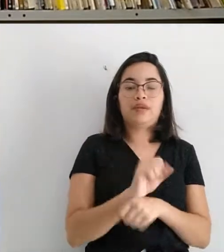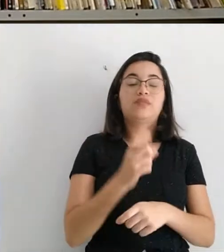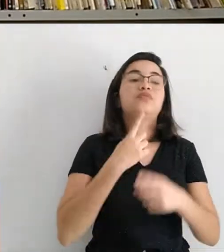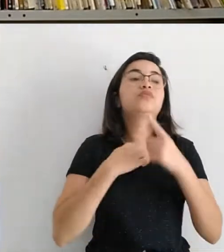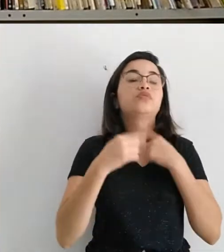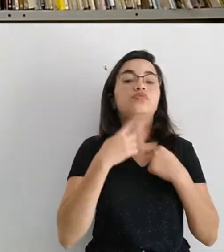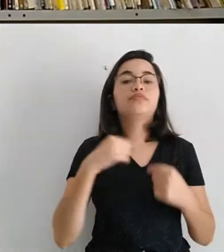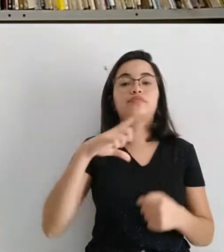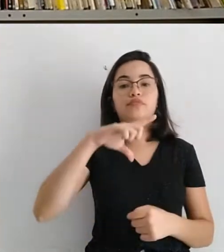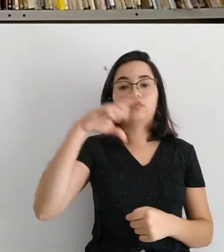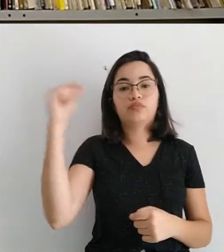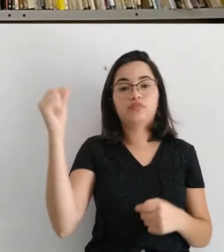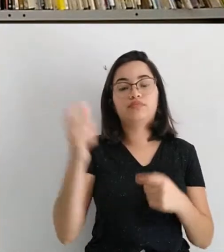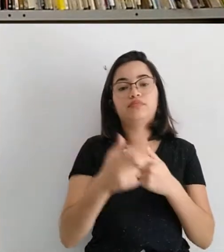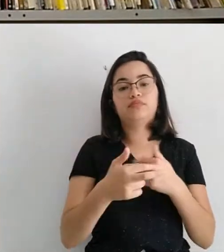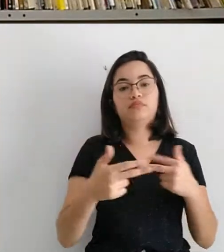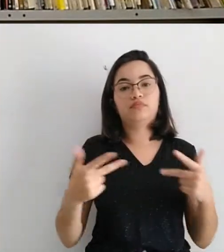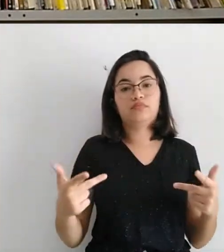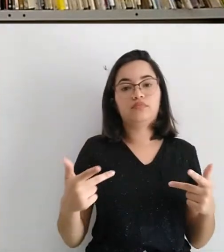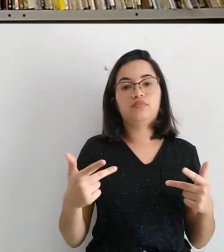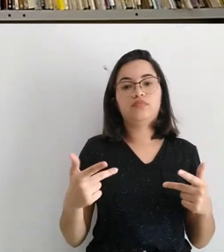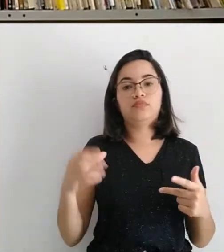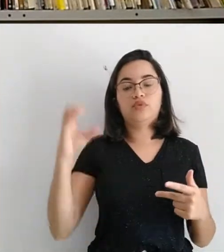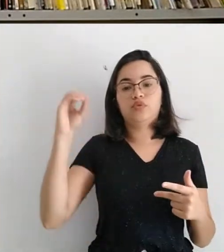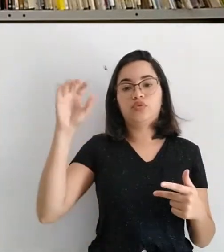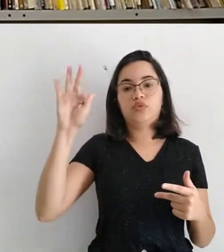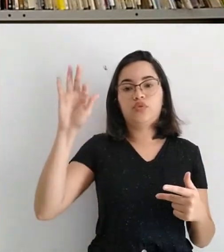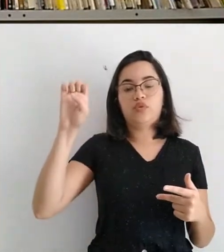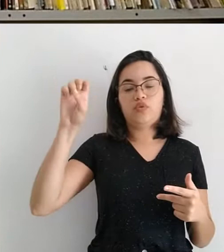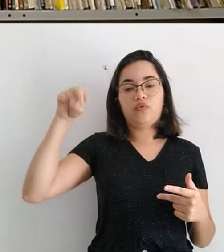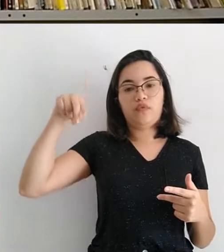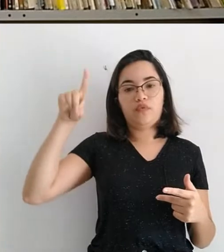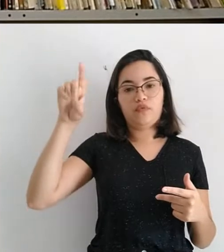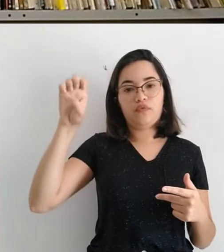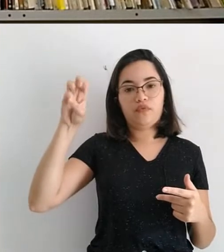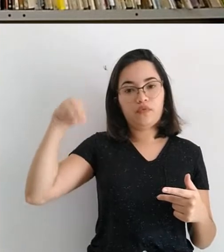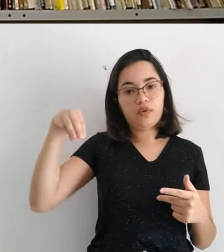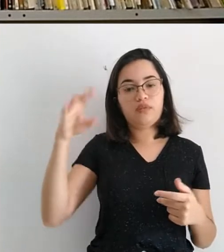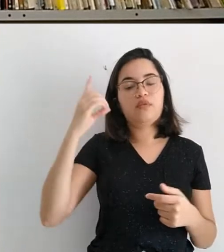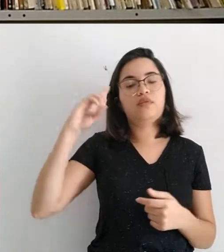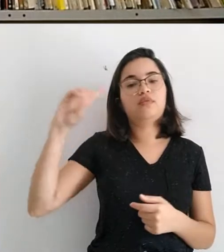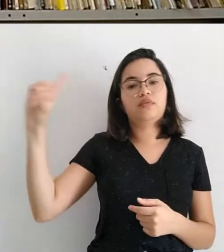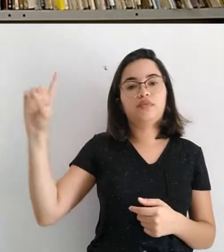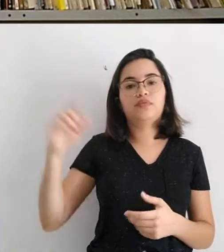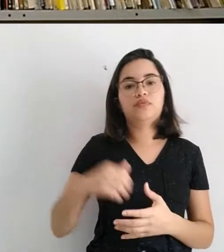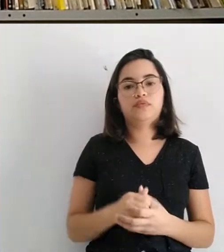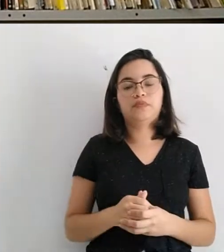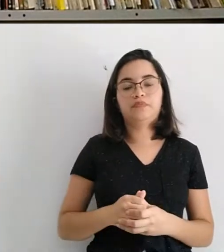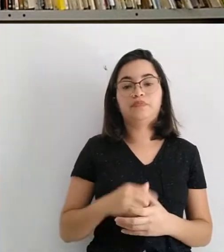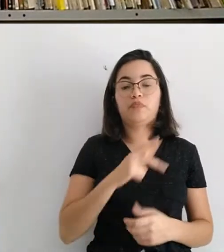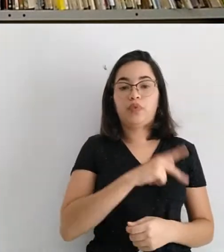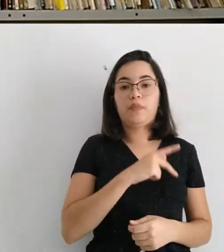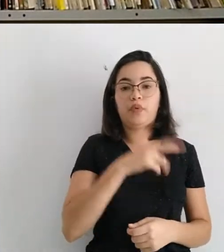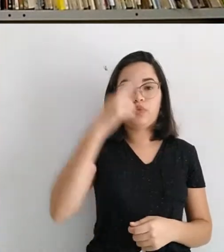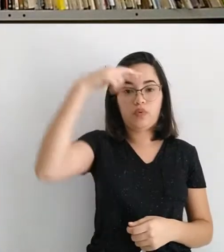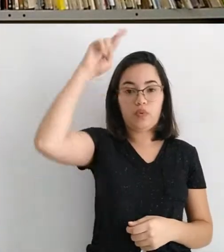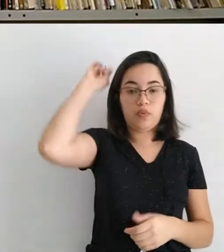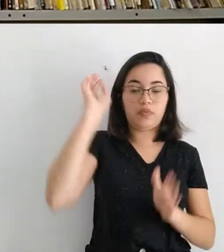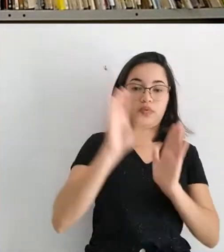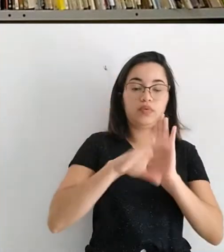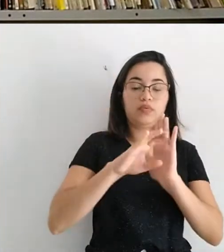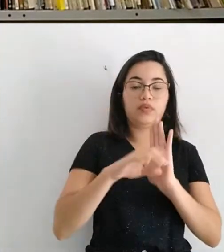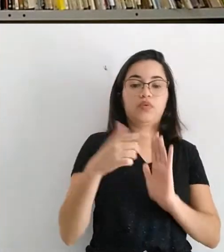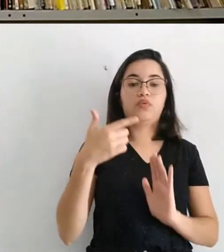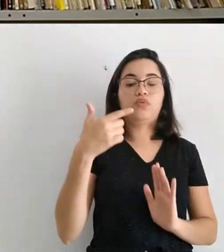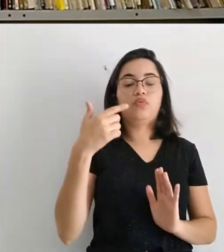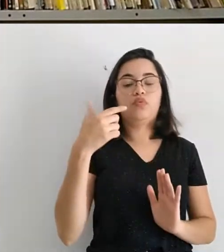desejar, fugir dessas coisas que ofendem a Deus. Na Epístola de Paulo aos Romanos, no